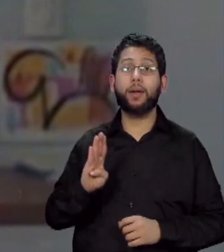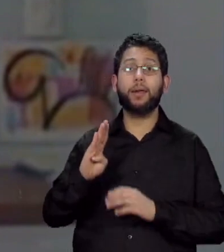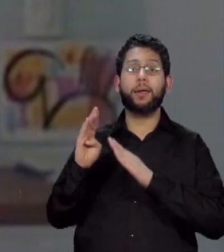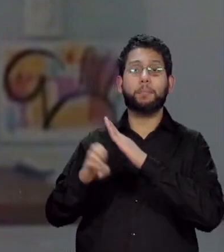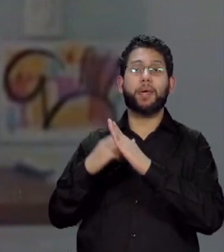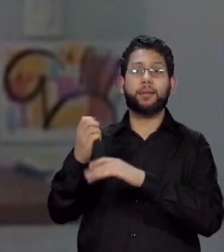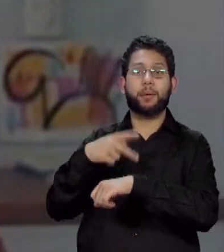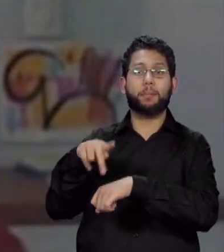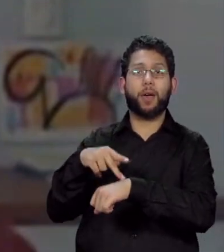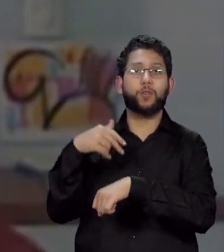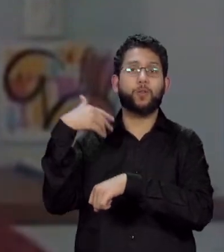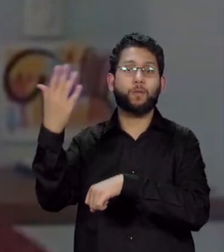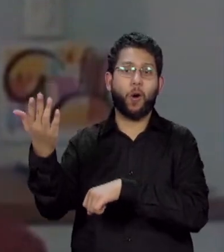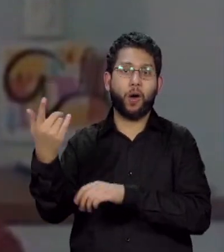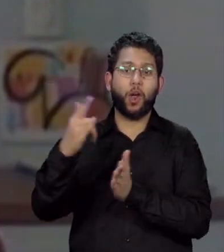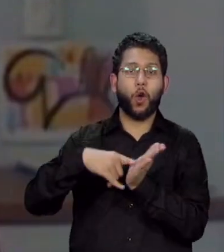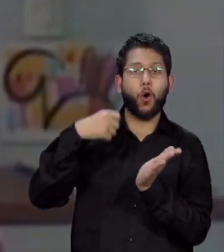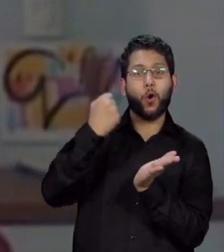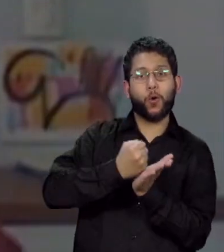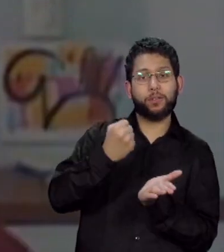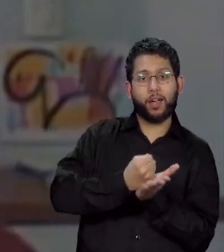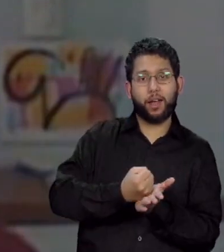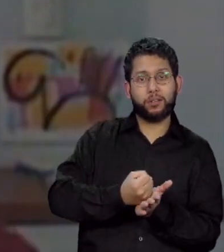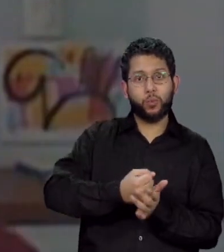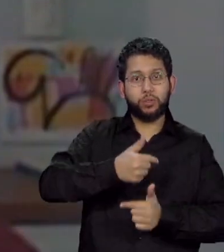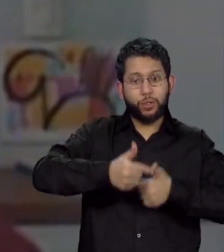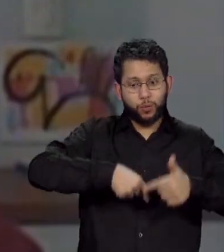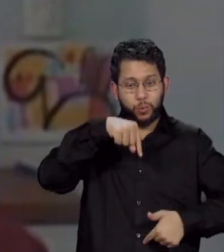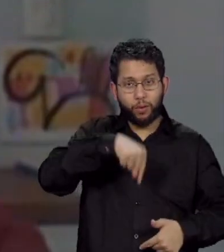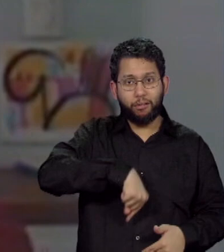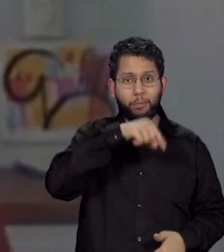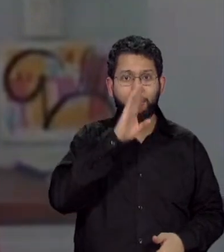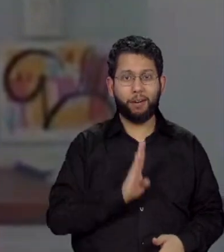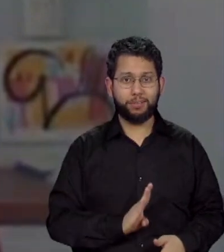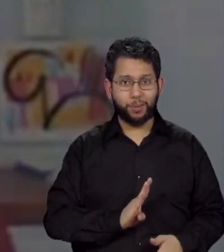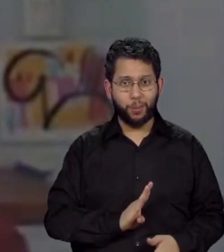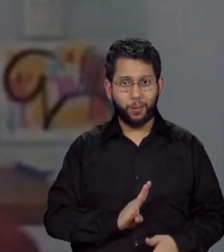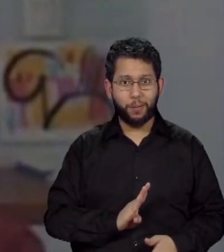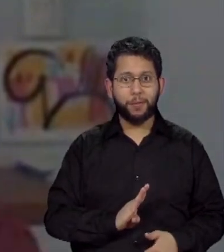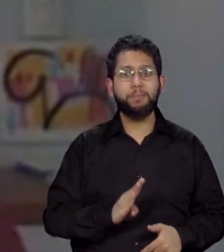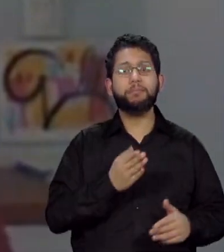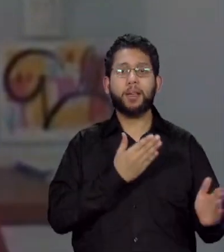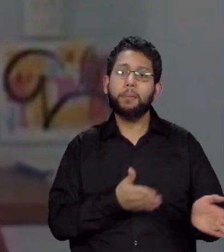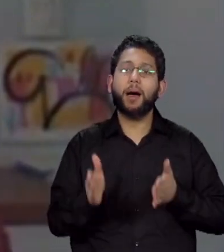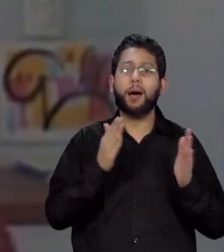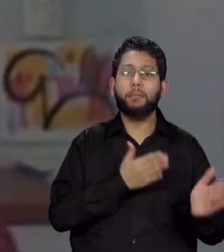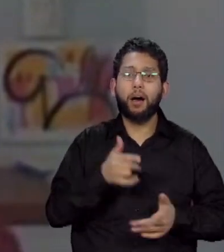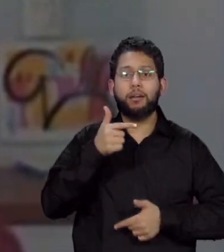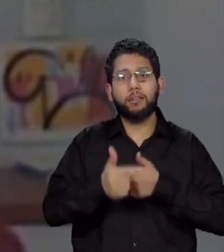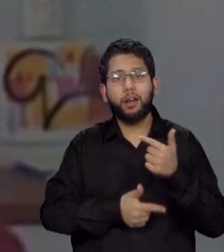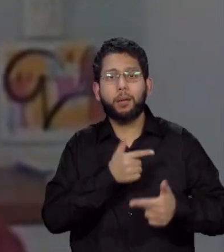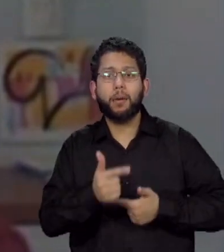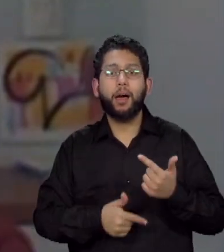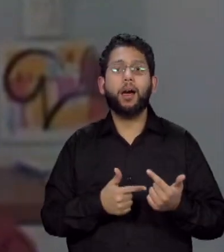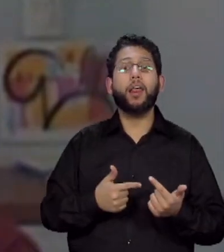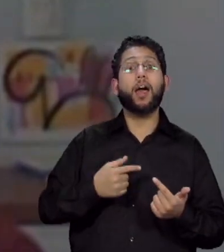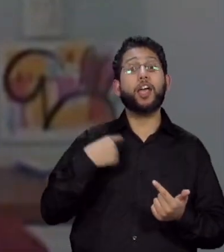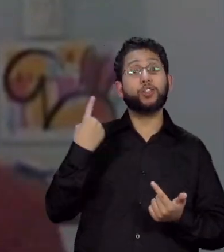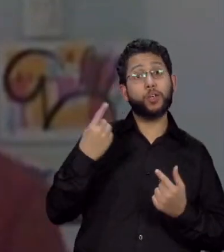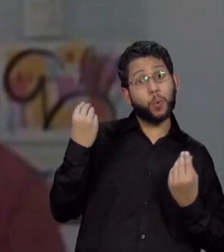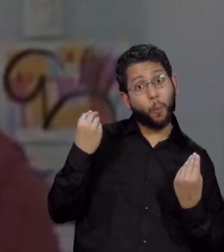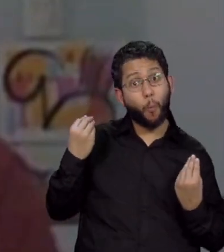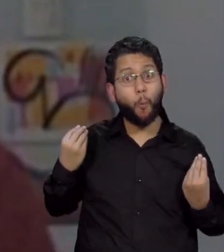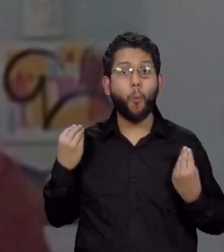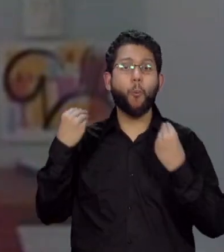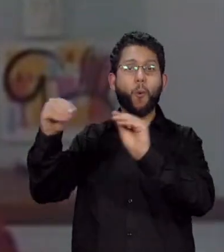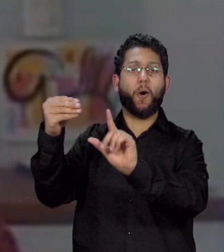essa empresa estrangeira contrata um serviço de produção no Brasil para que essa obra seja exibida nessa plataforma, né?